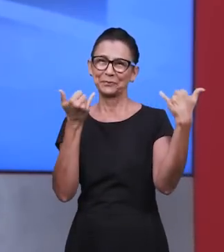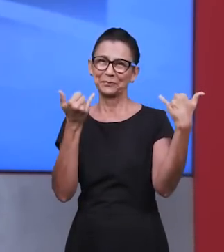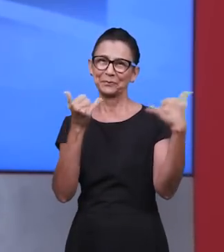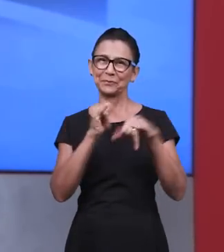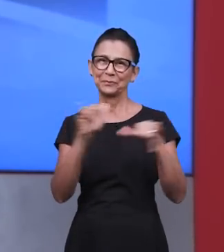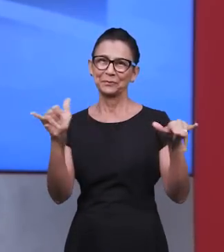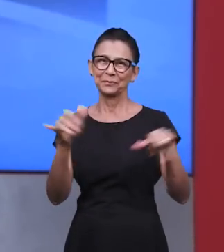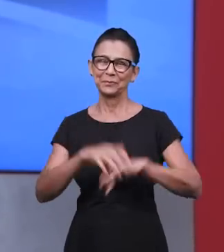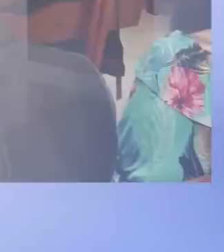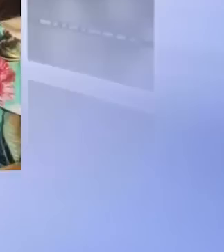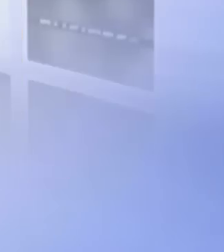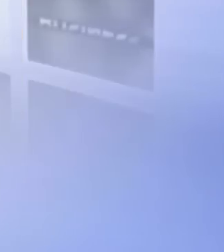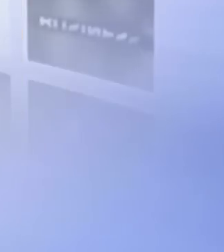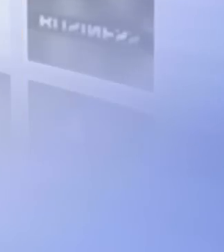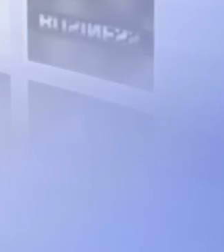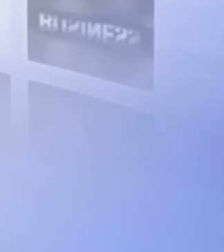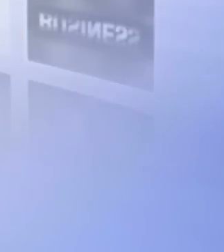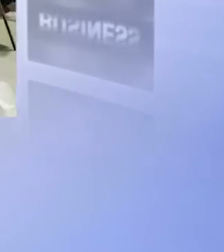Manaim News.